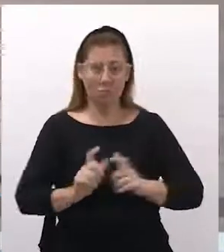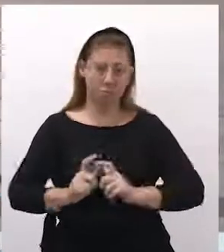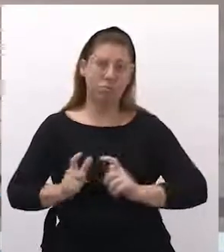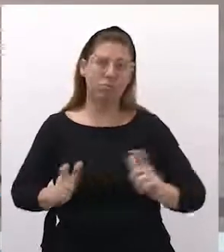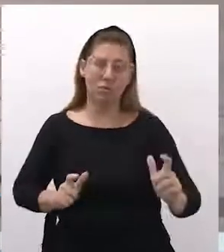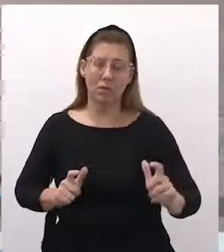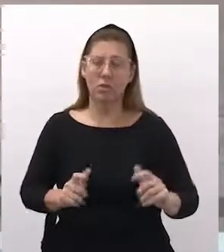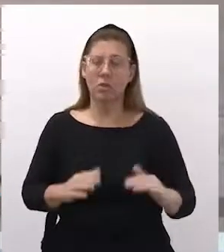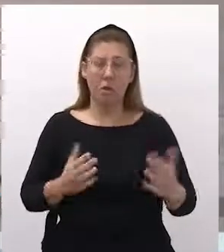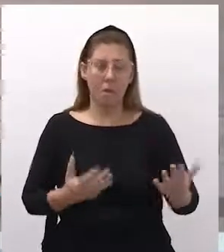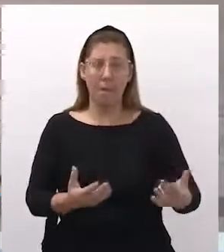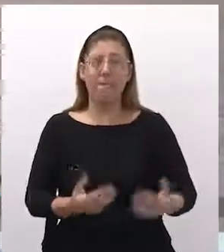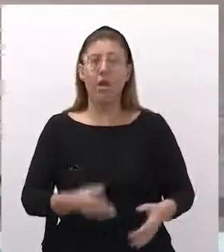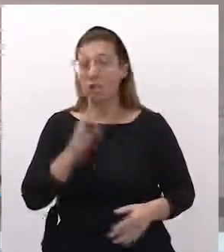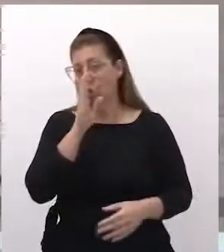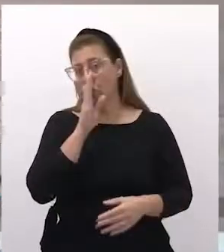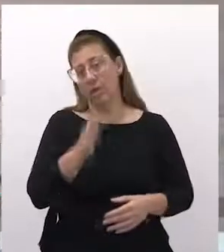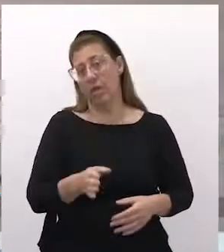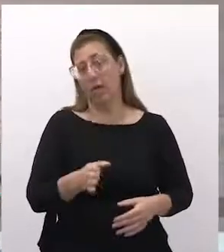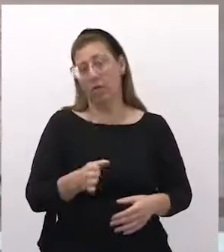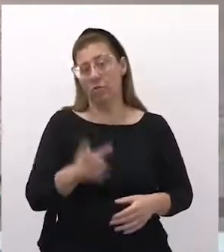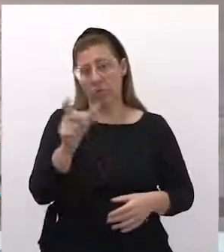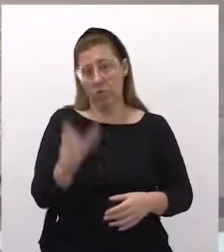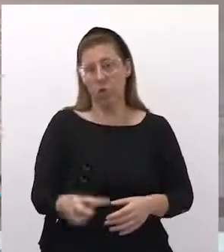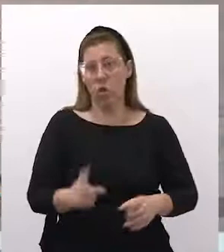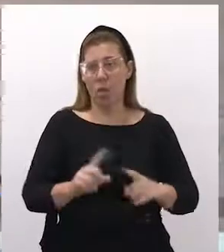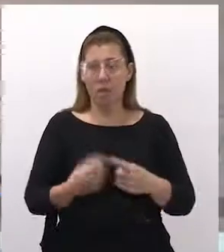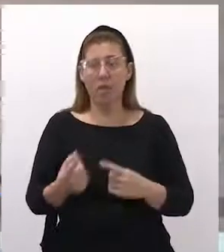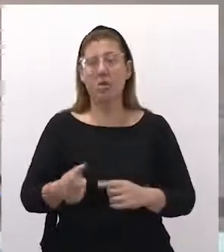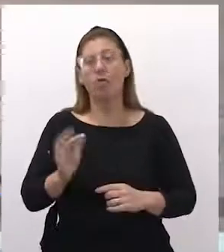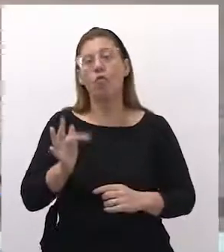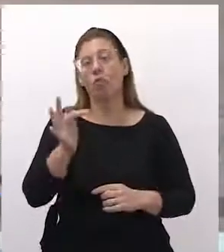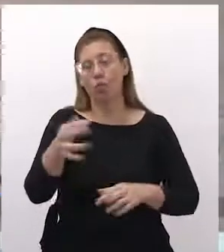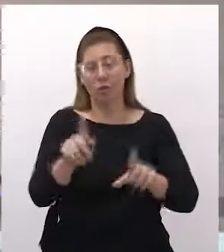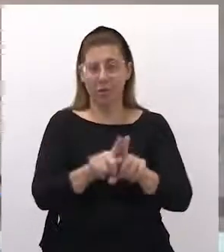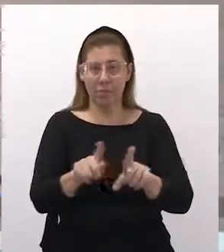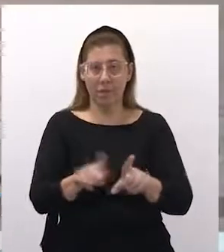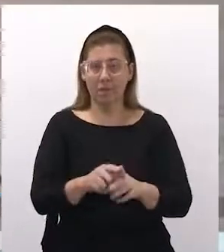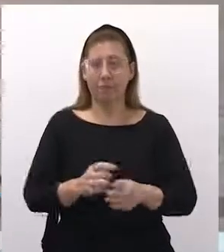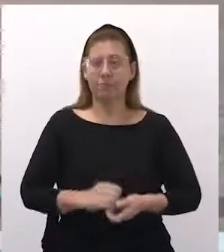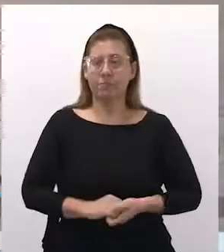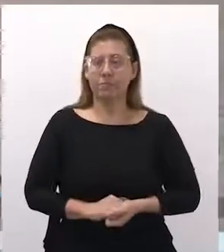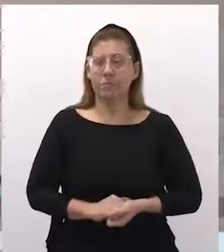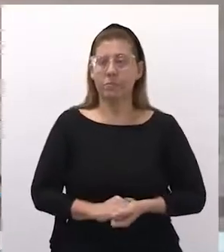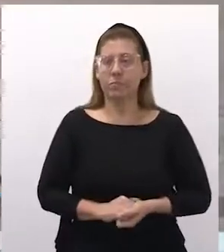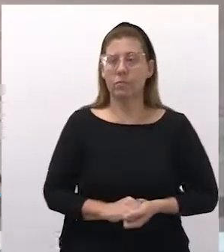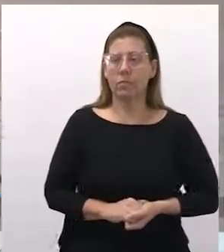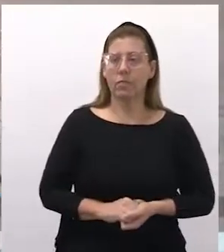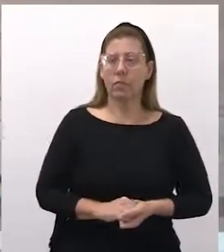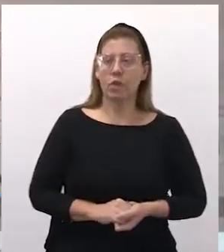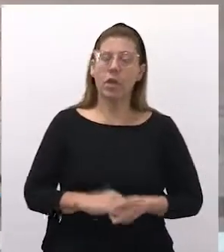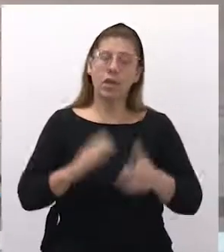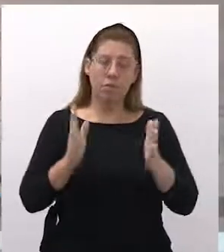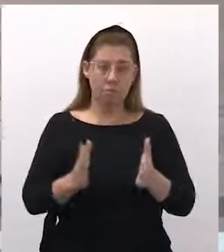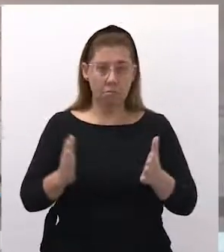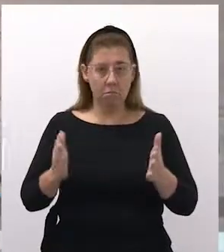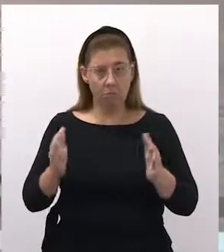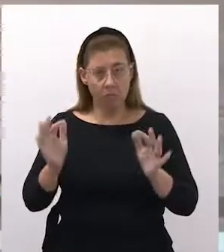só sobre ele diretamente, mas sobre quem virá depois. E, por fim,